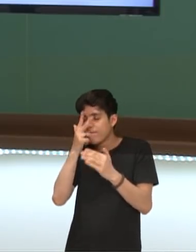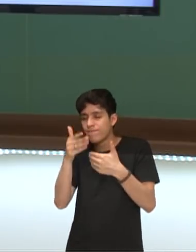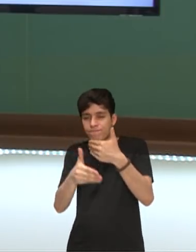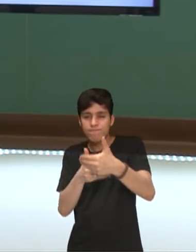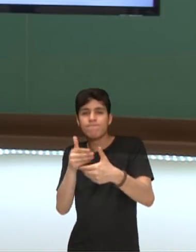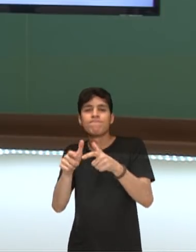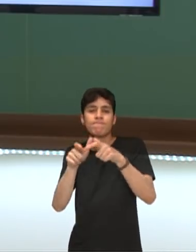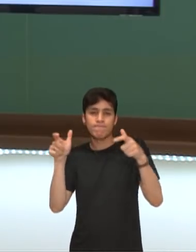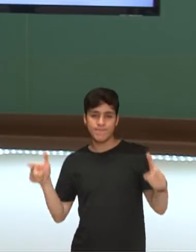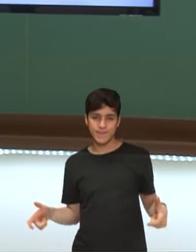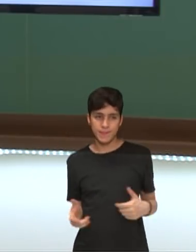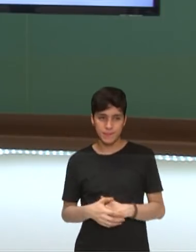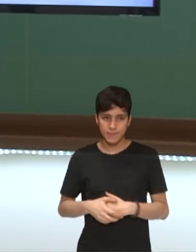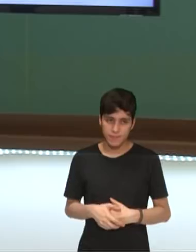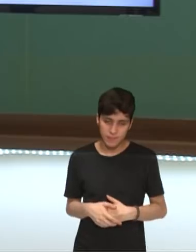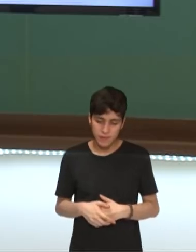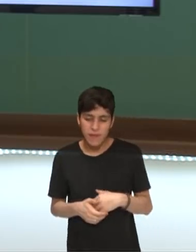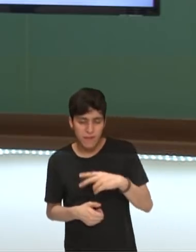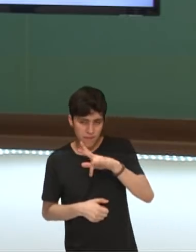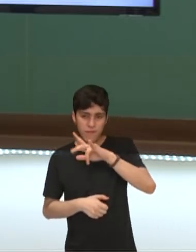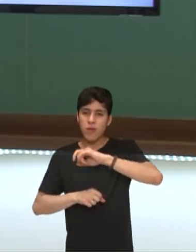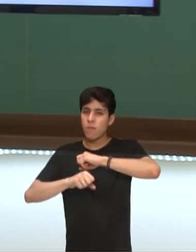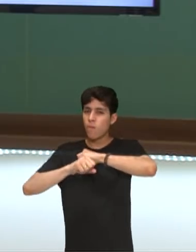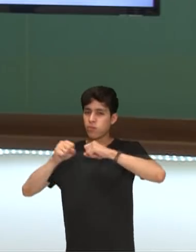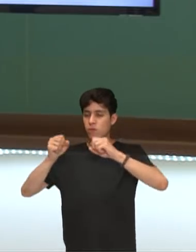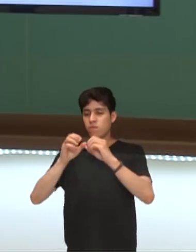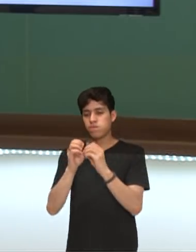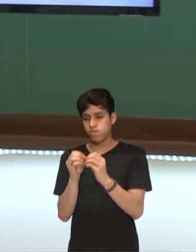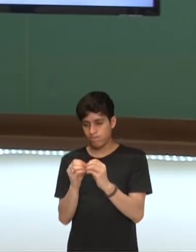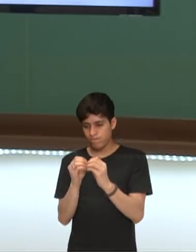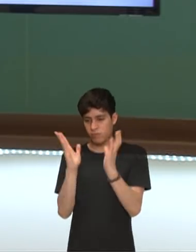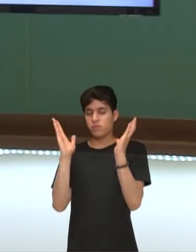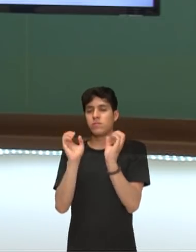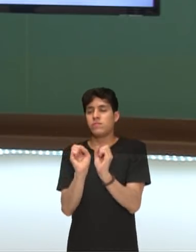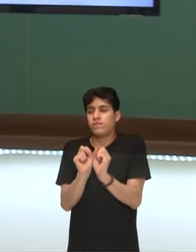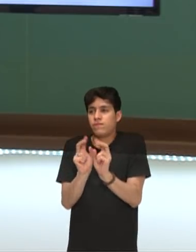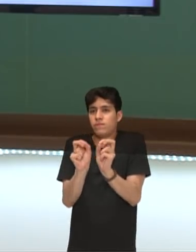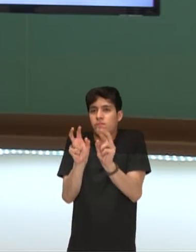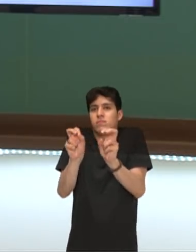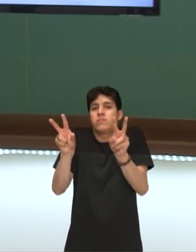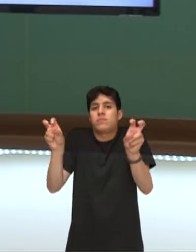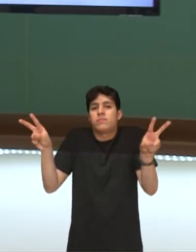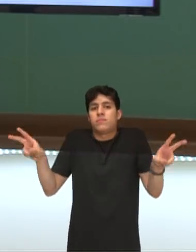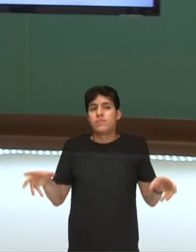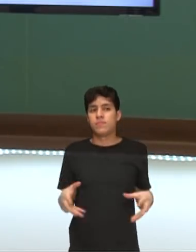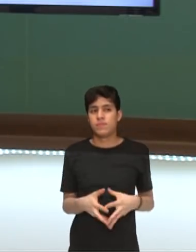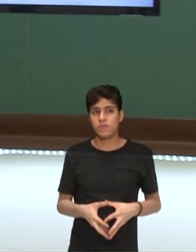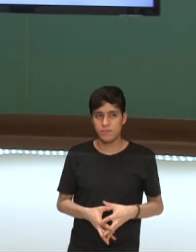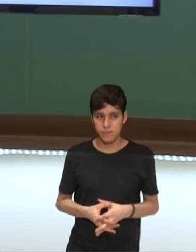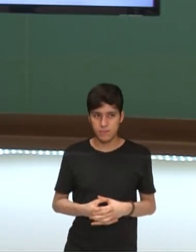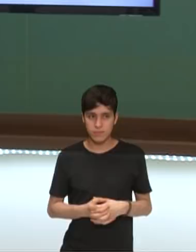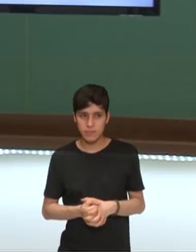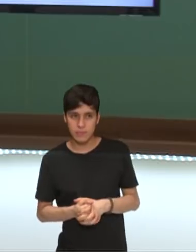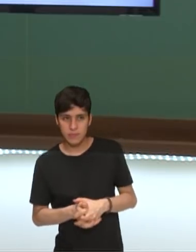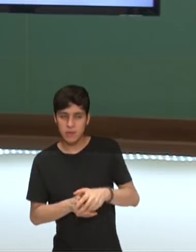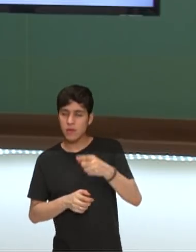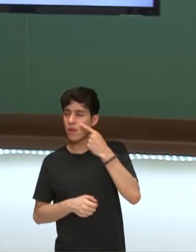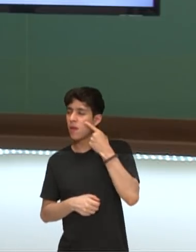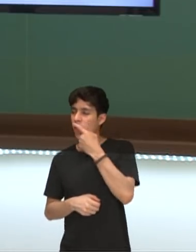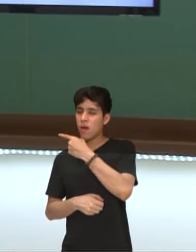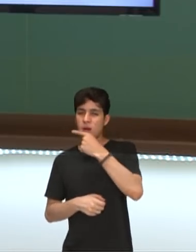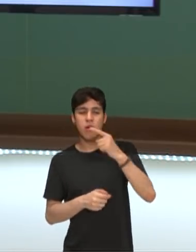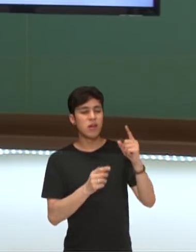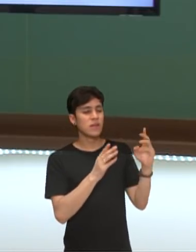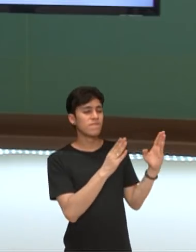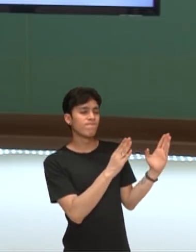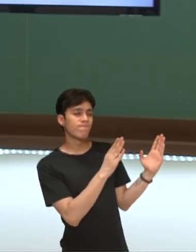mesma forma. Tá? Então, ele vai explodir a bactéria também. Então, aqui eu tenho um pouquinho do ciclo